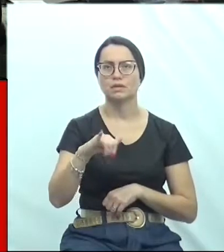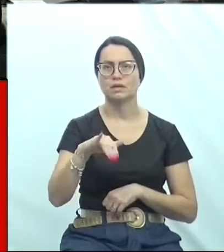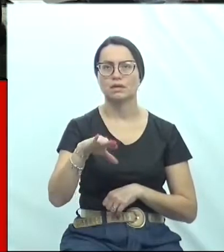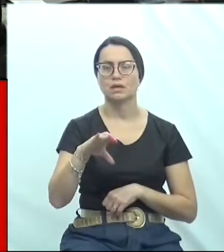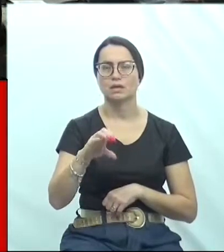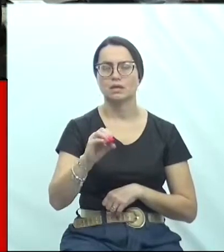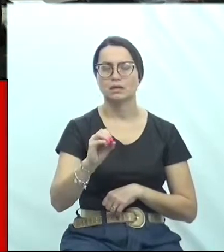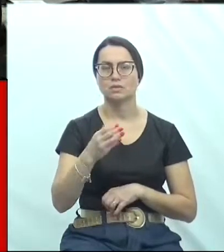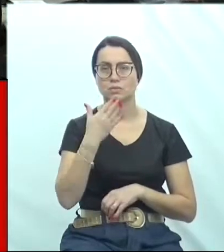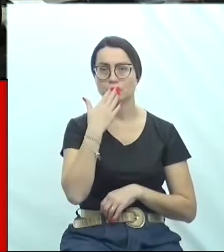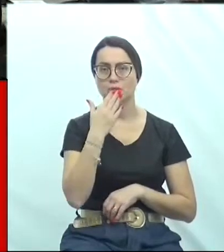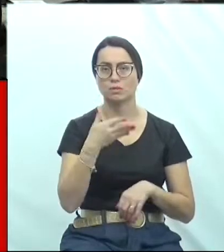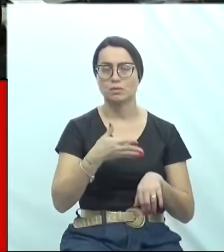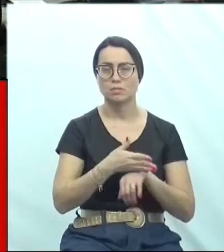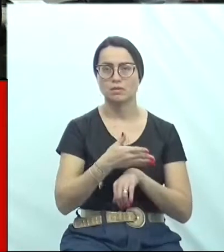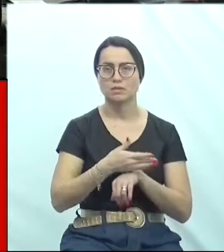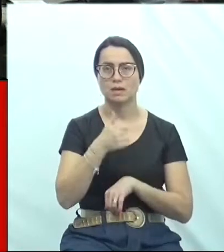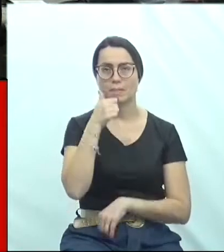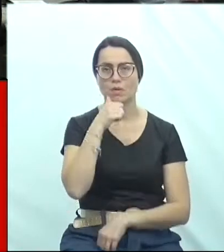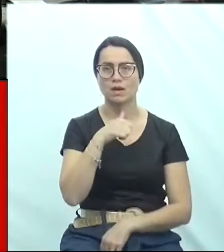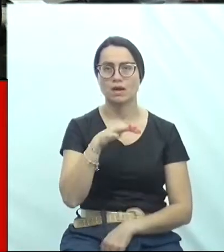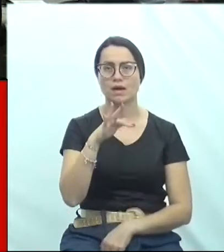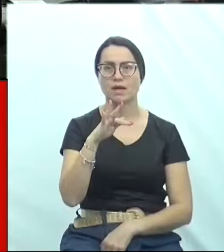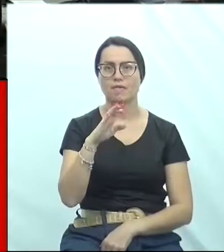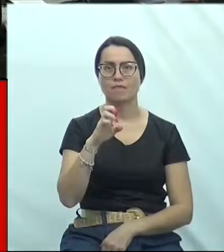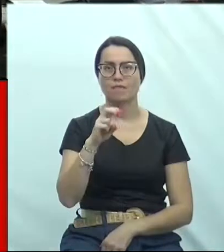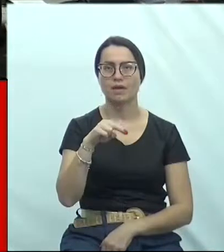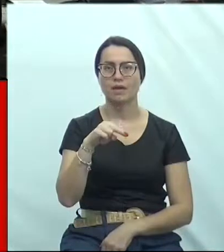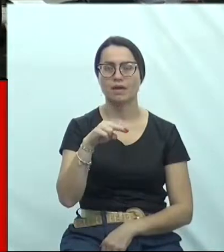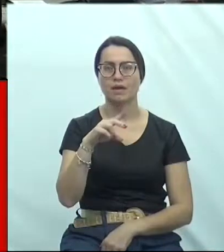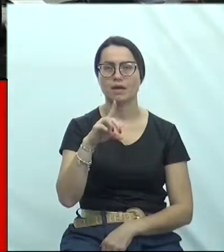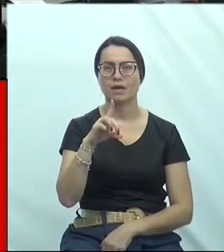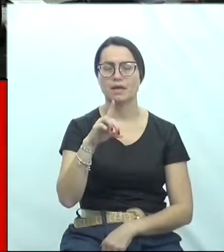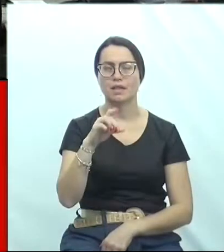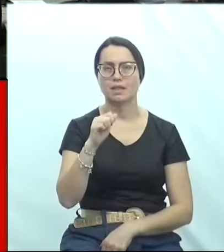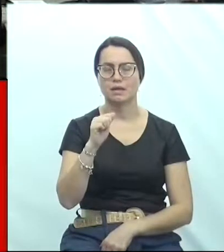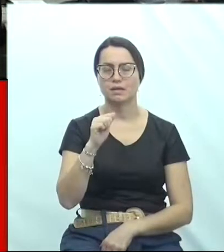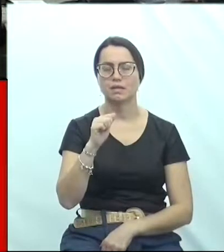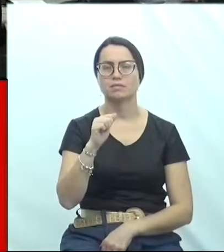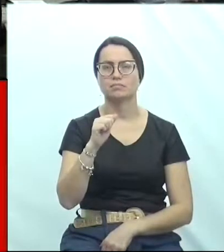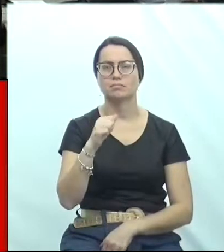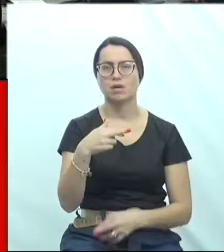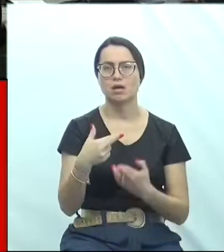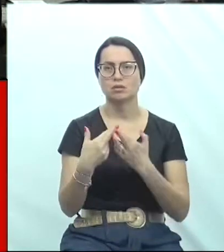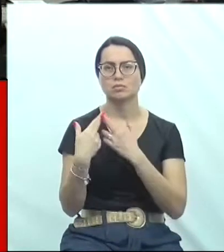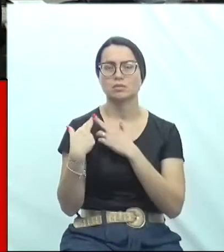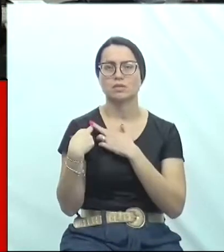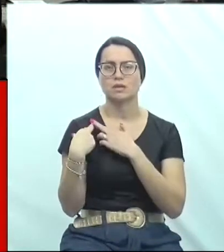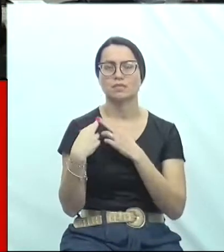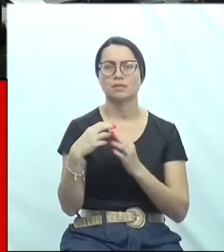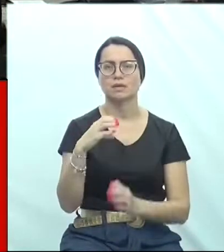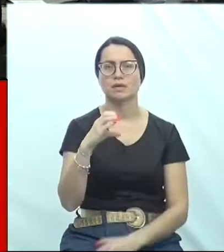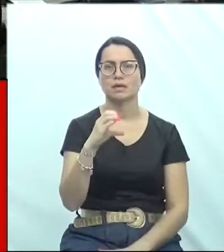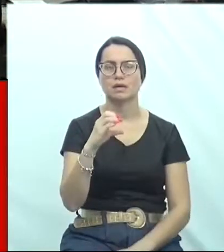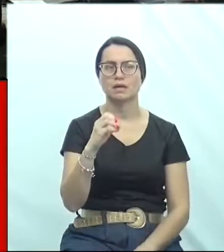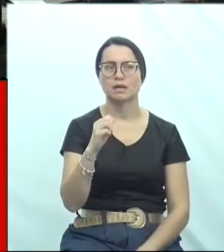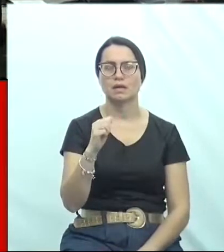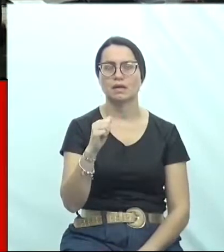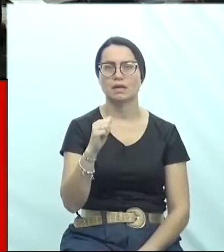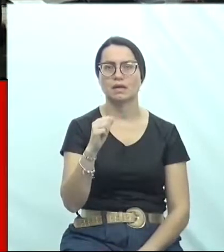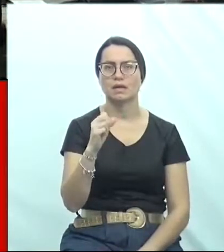as senhoras Fernanda Spirli Mondardo, Superintendente Regional da CASAN, Priscila Borges